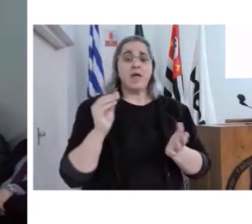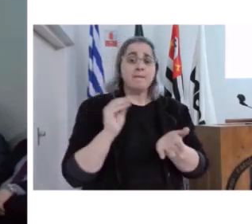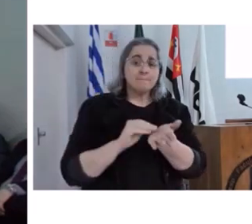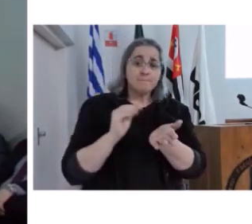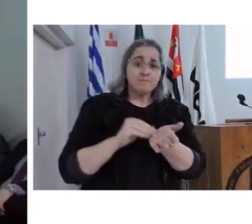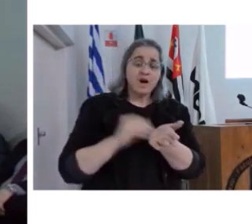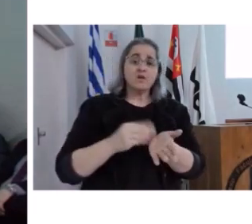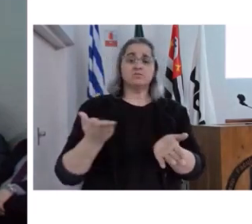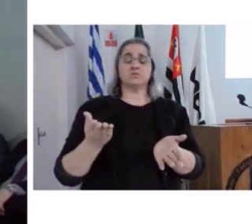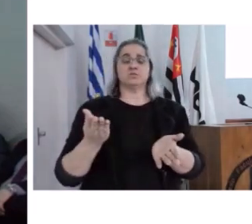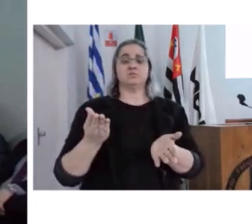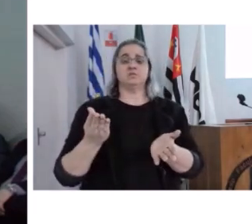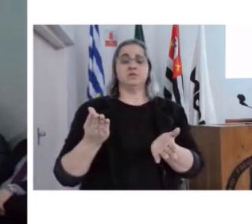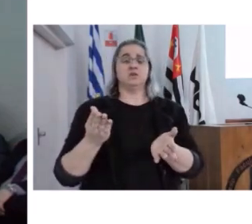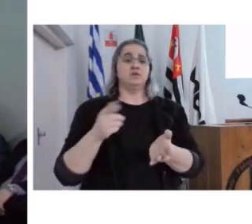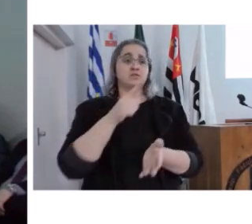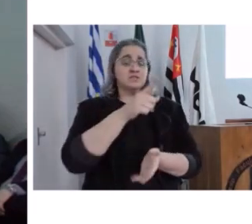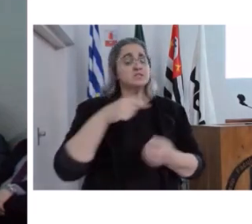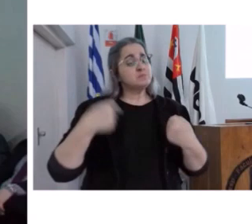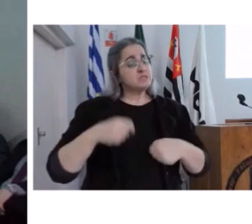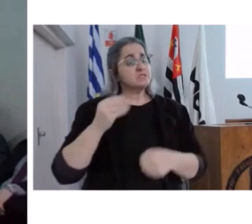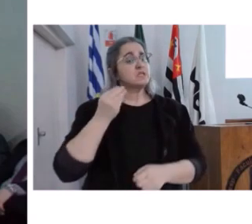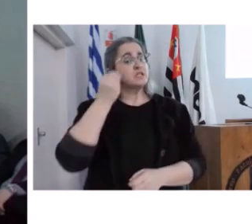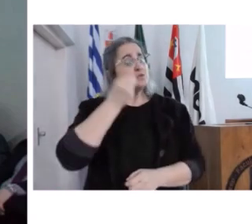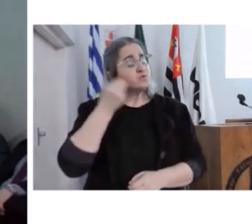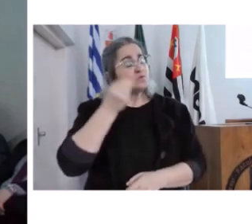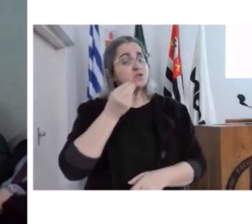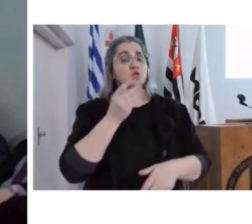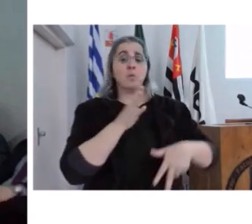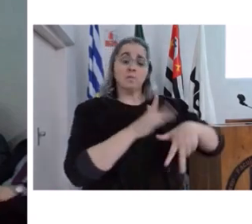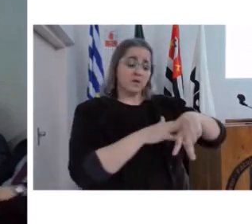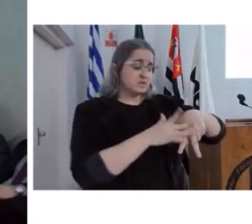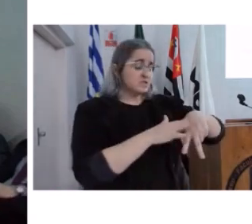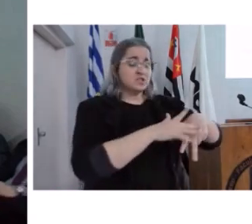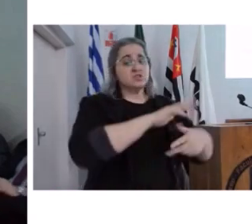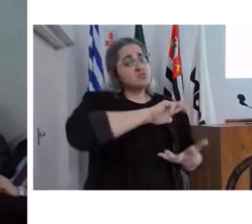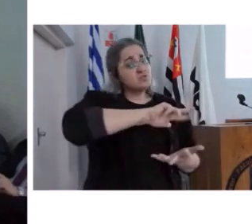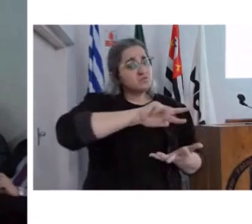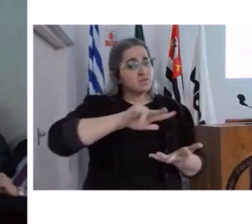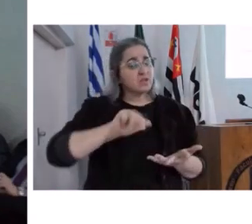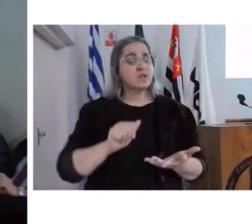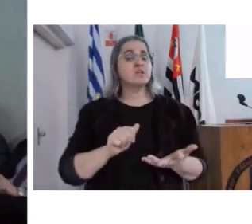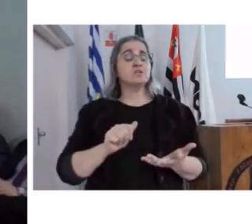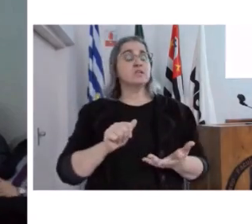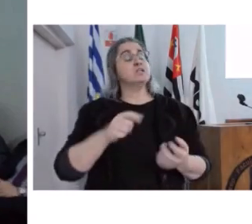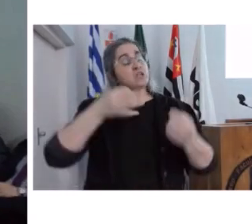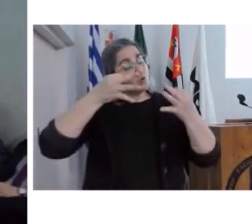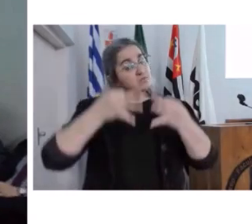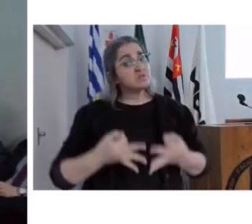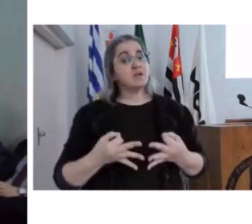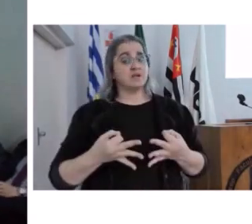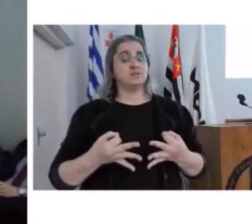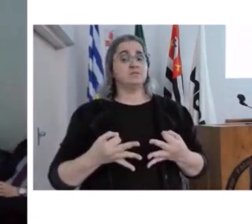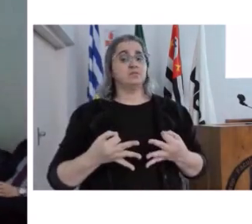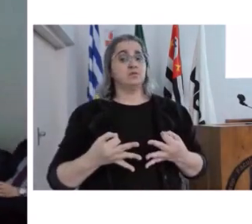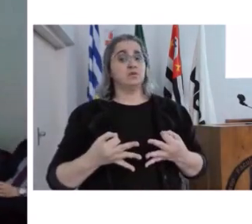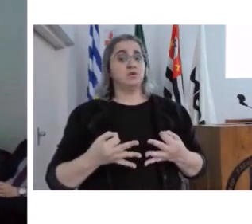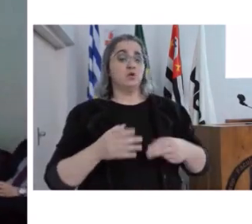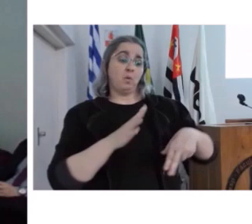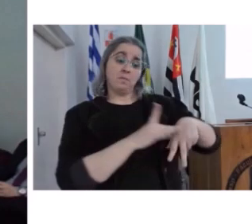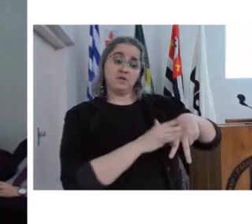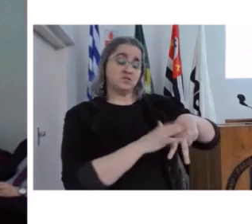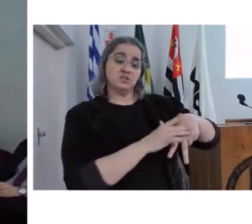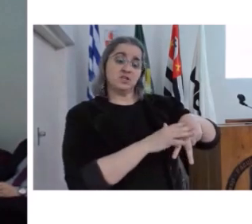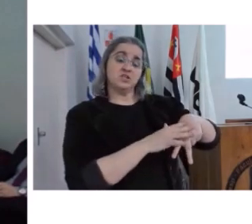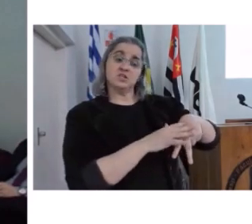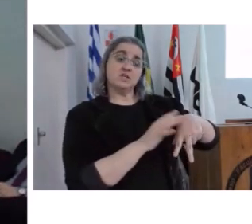vocês tivessem pelo menos uma experiência com cada perfil de pacientes, né? Isso seria o ideal, né? Com perfil